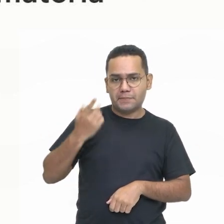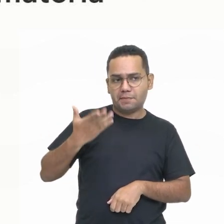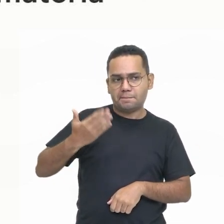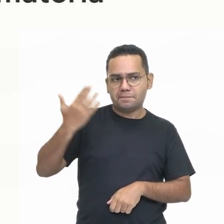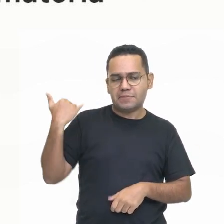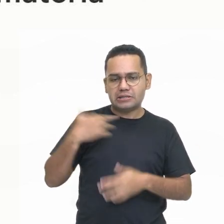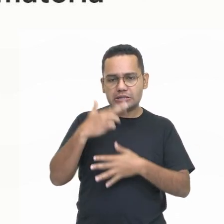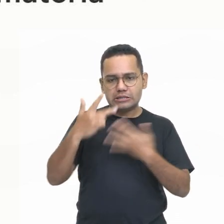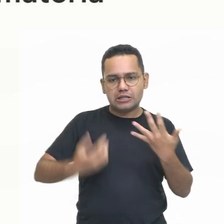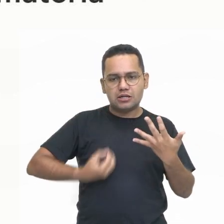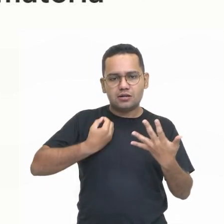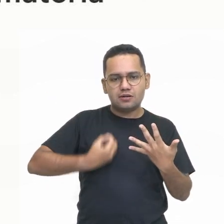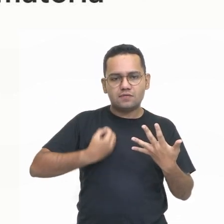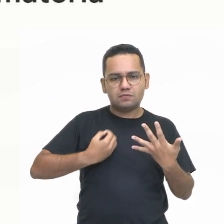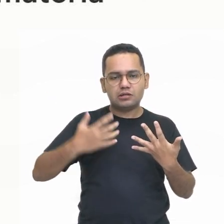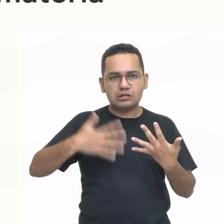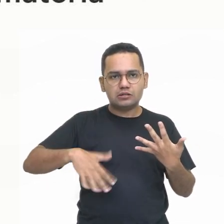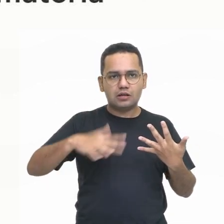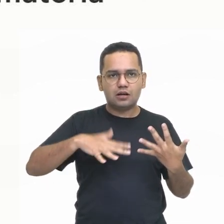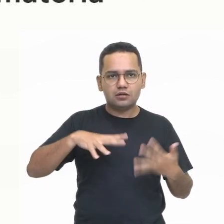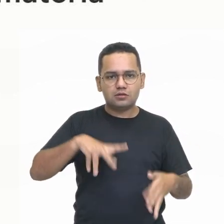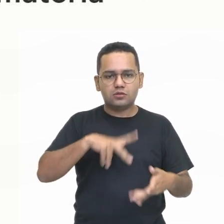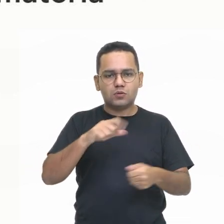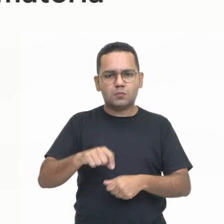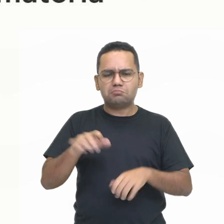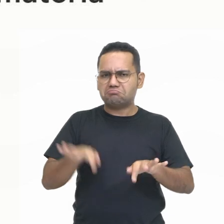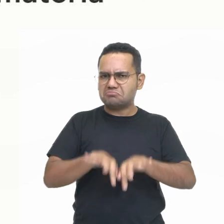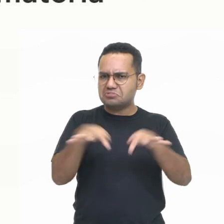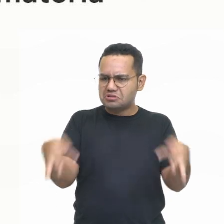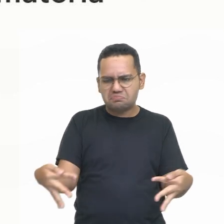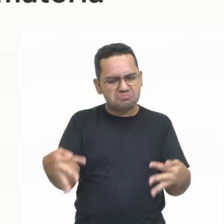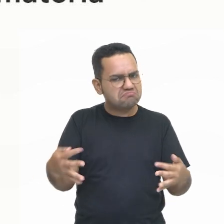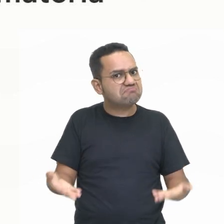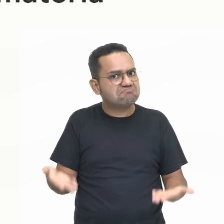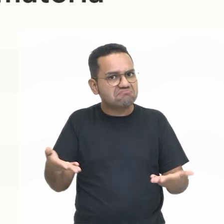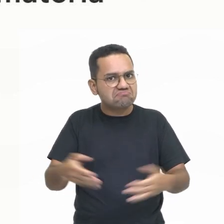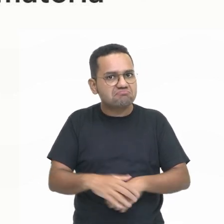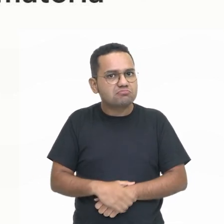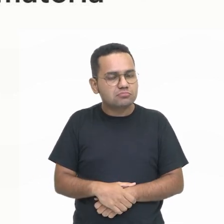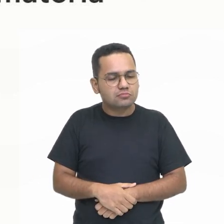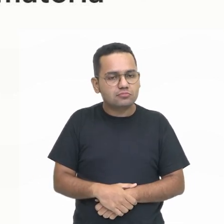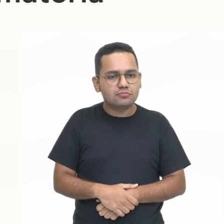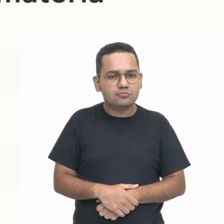vivos que se estabeleceram no planeta eram muito simples. Para ser